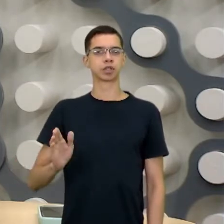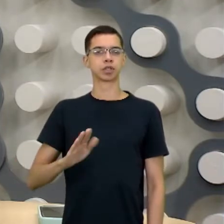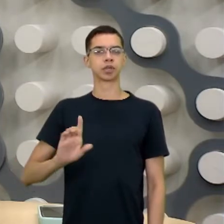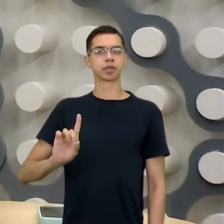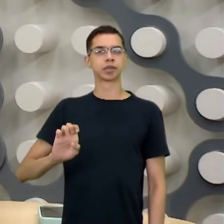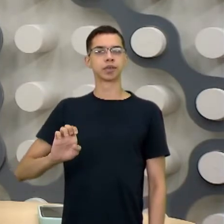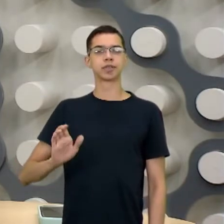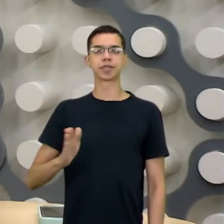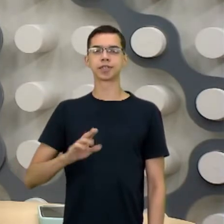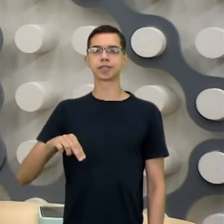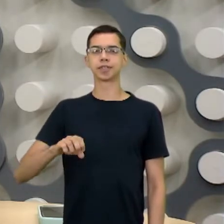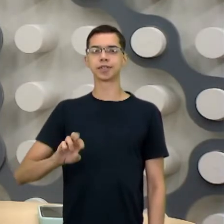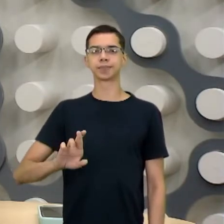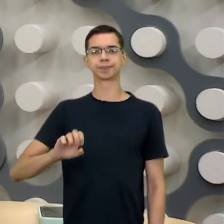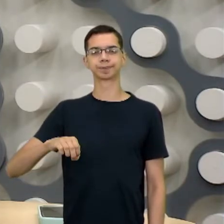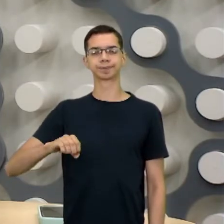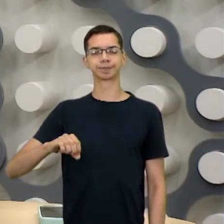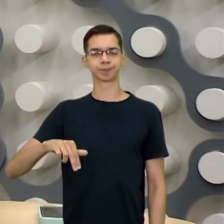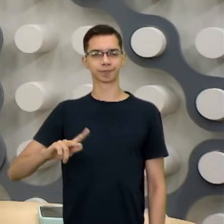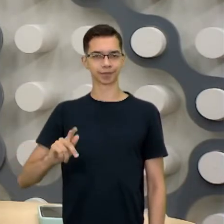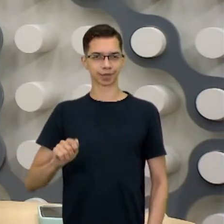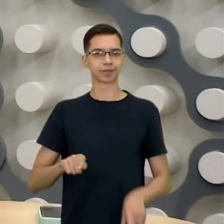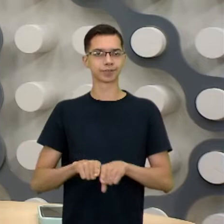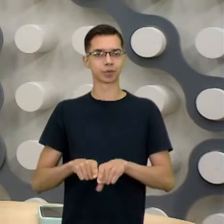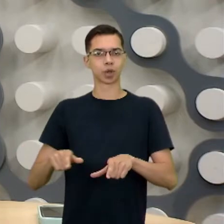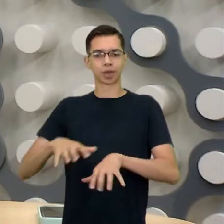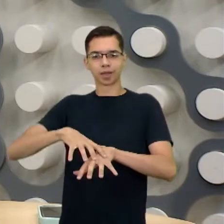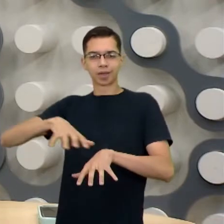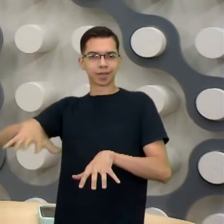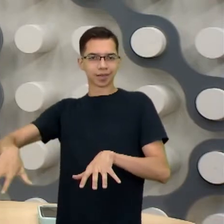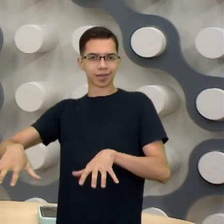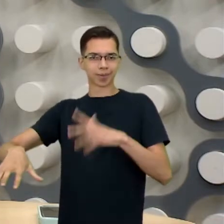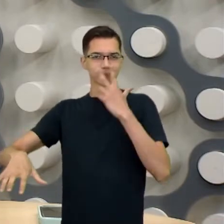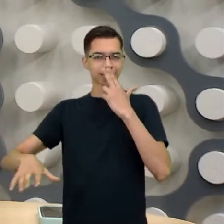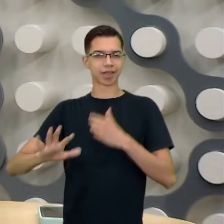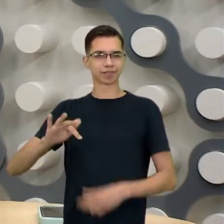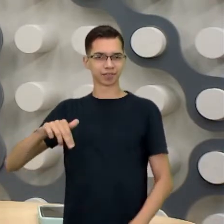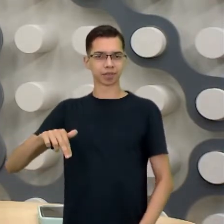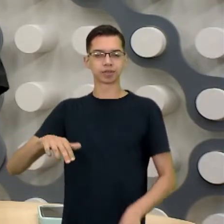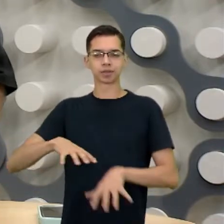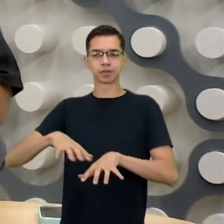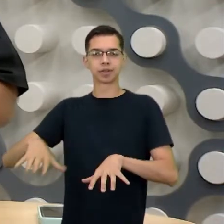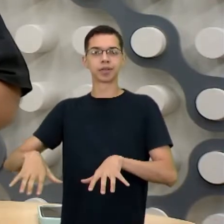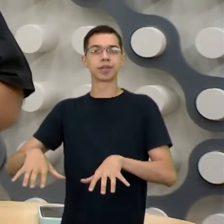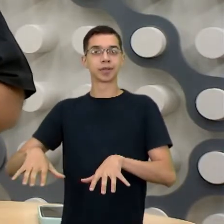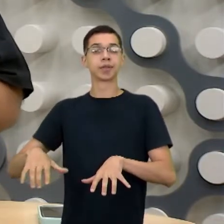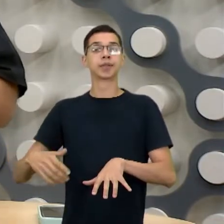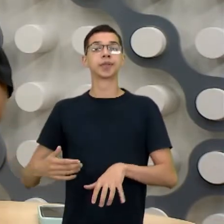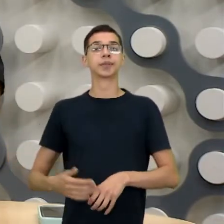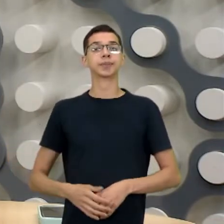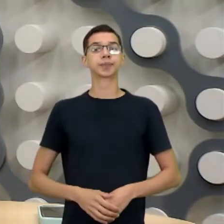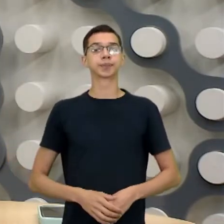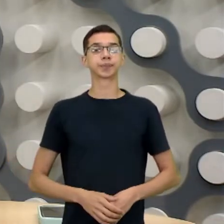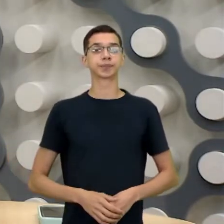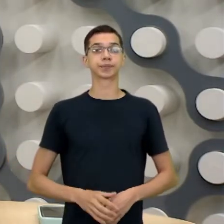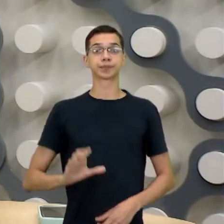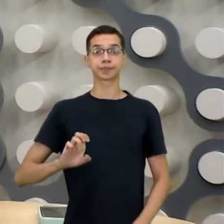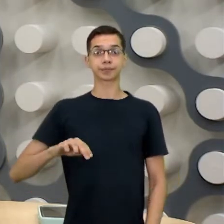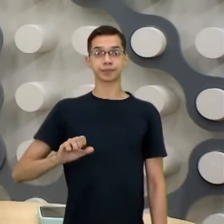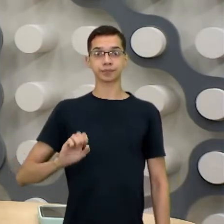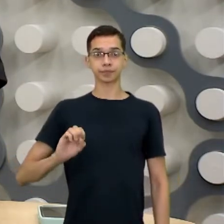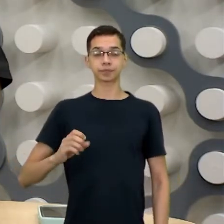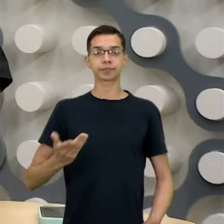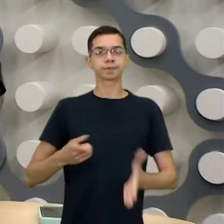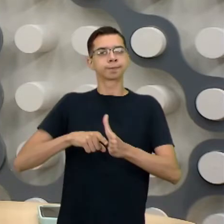do país, né? Que nós temos várias populações ribeirinhas, não importa. O recenseador do censo, de alguma maneira, ele vai até